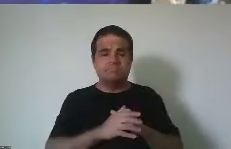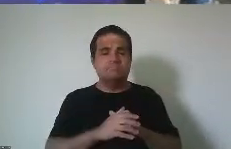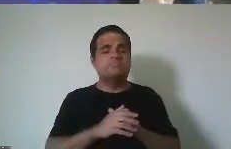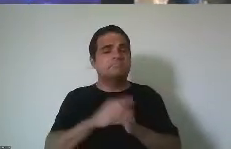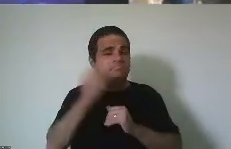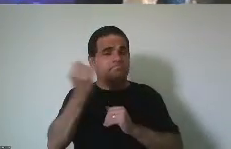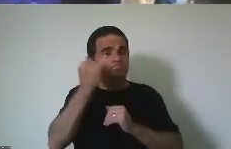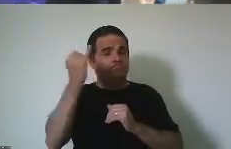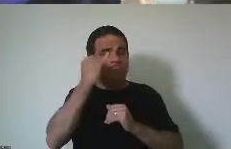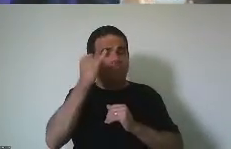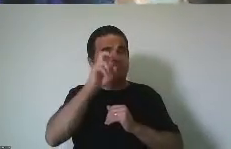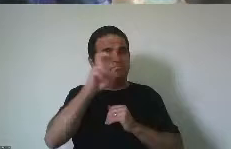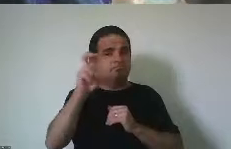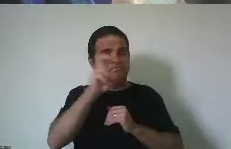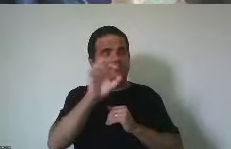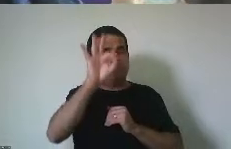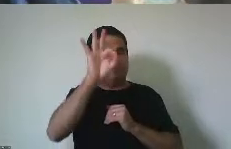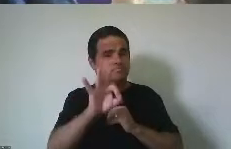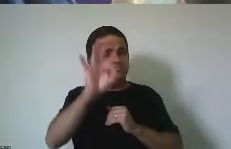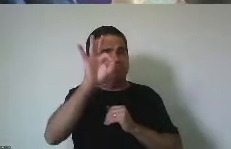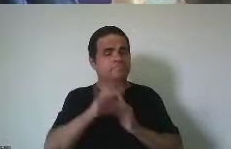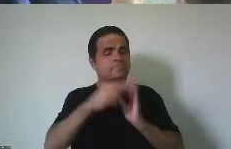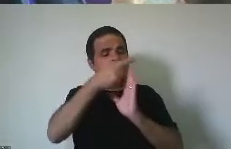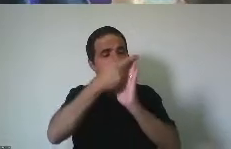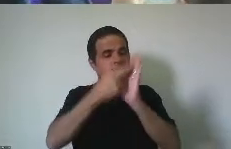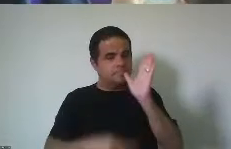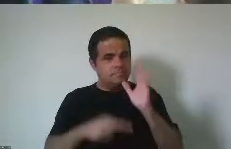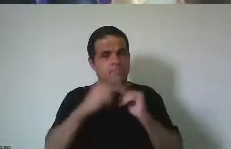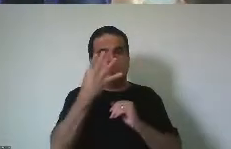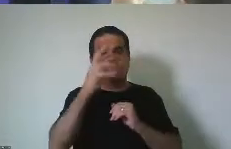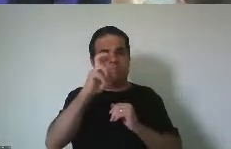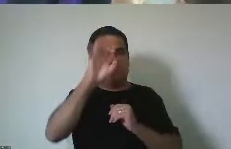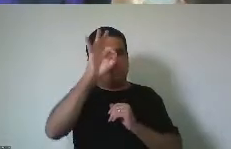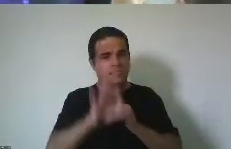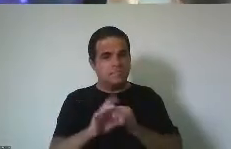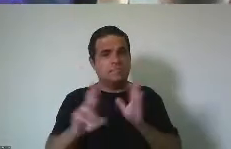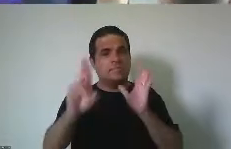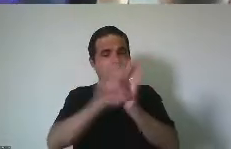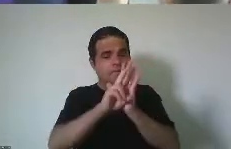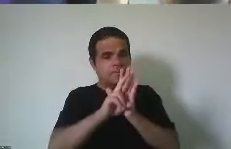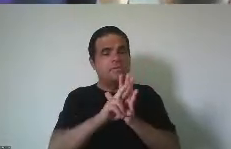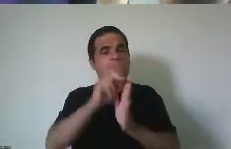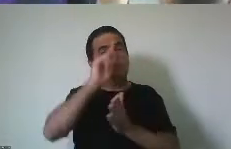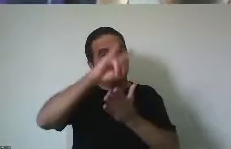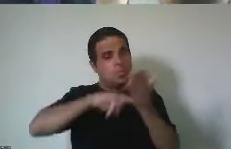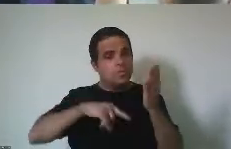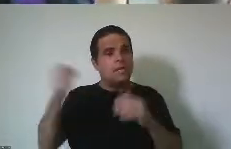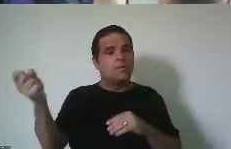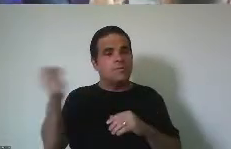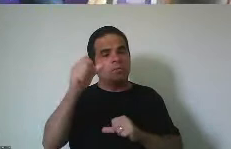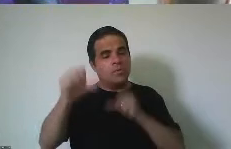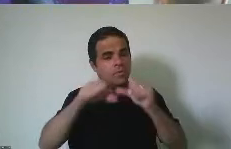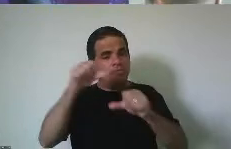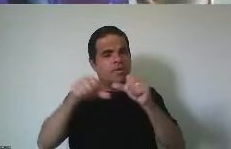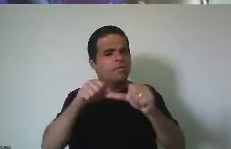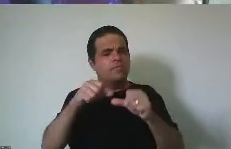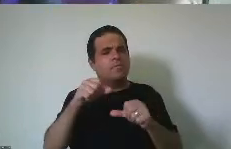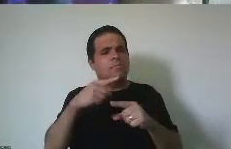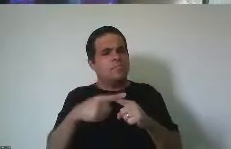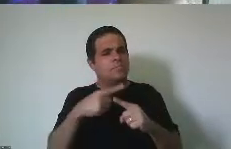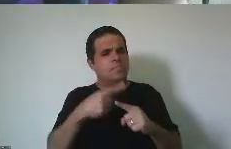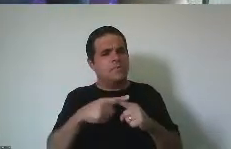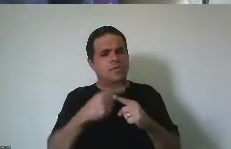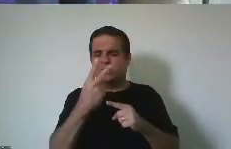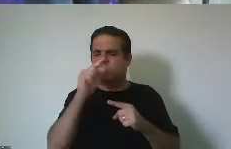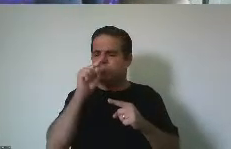55% da nossa receita 45% sendo representado pelo contrato renovado Vocês poderiam perguntar por que que esses 2.8